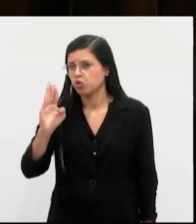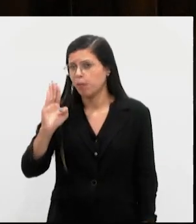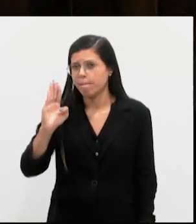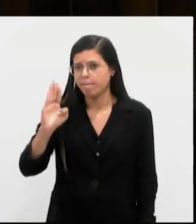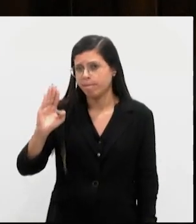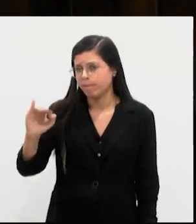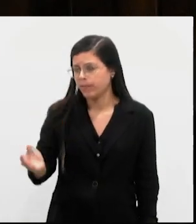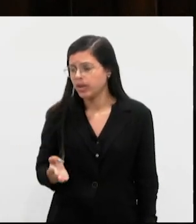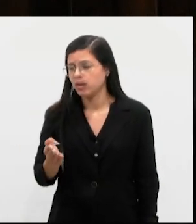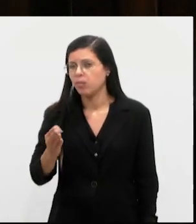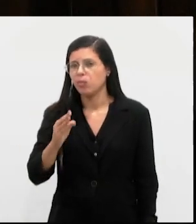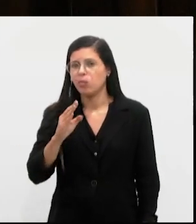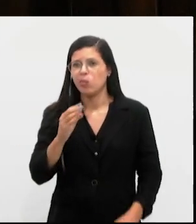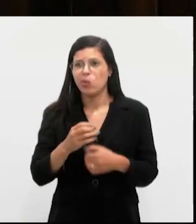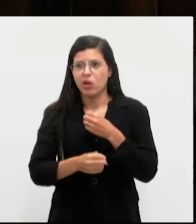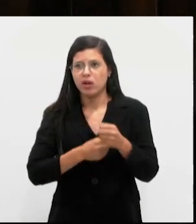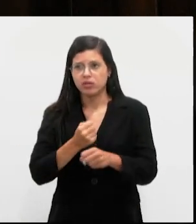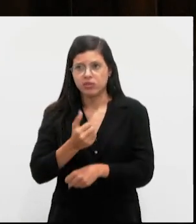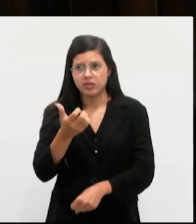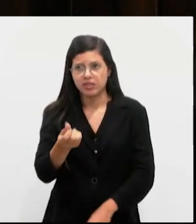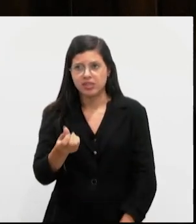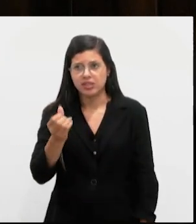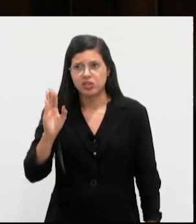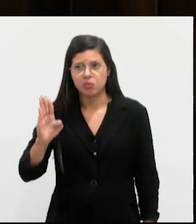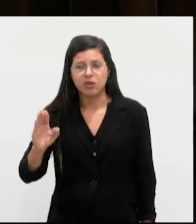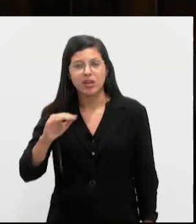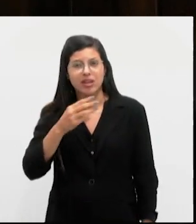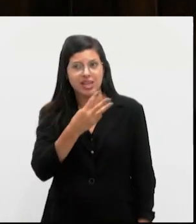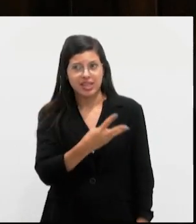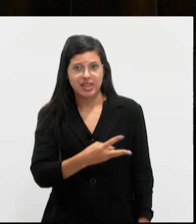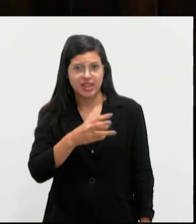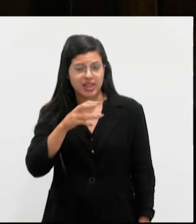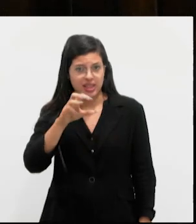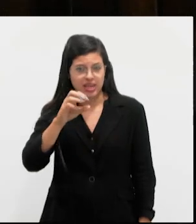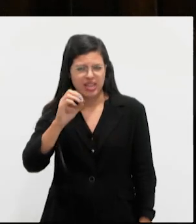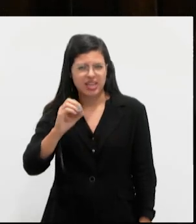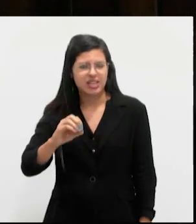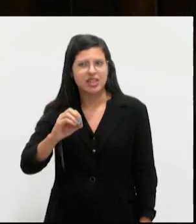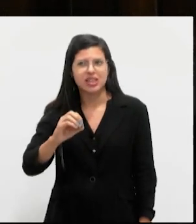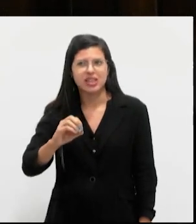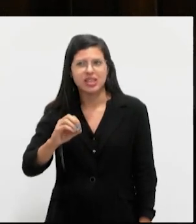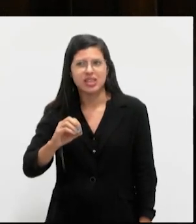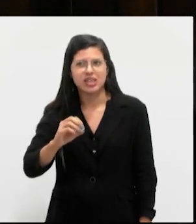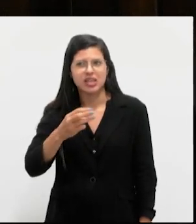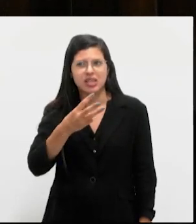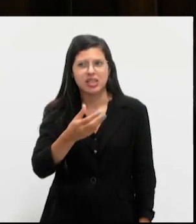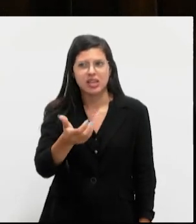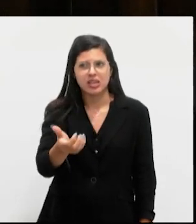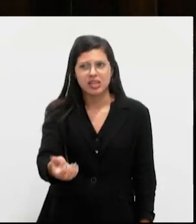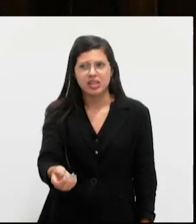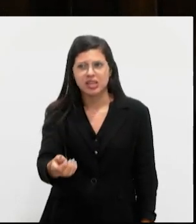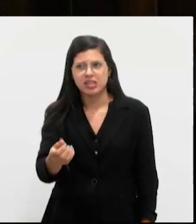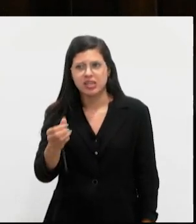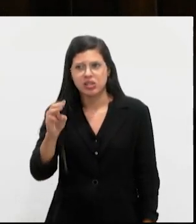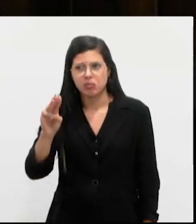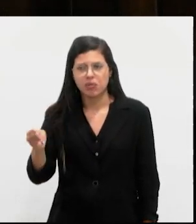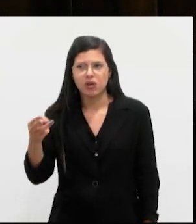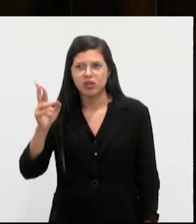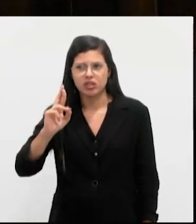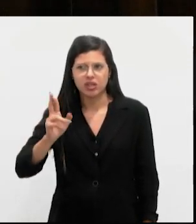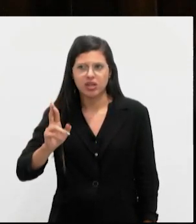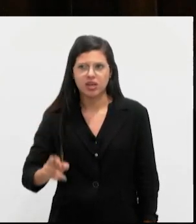6 bilhões de dólares daria 30 e poucos, né? Daria 36 bilhões de